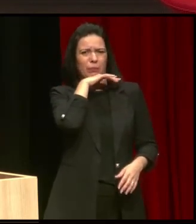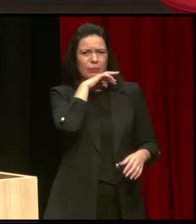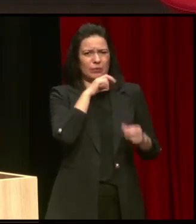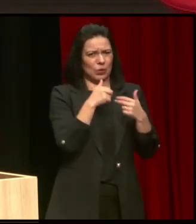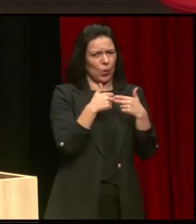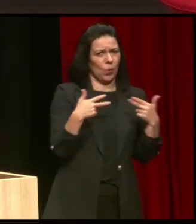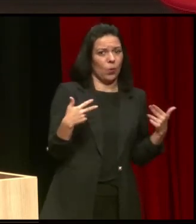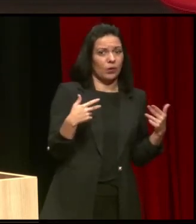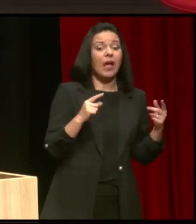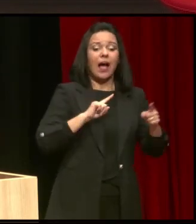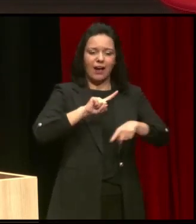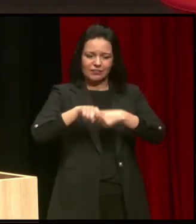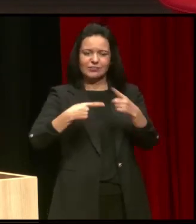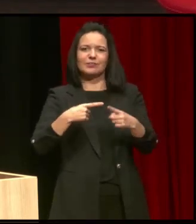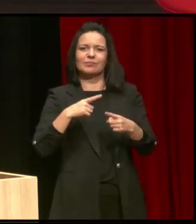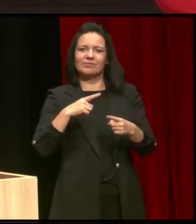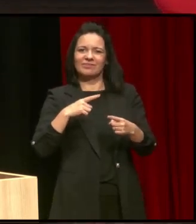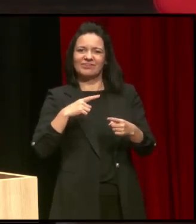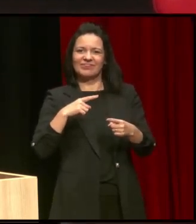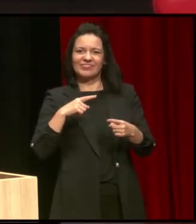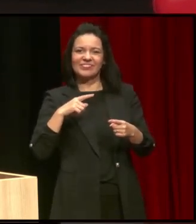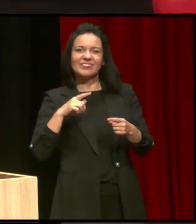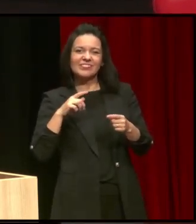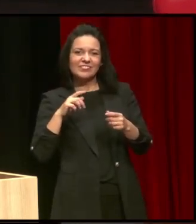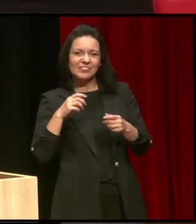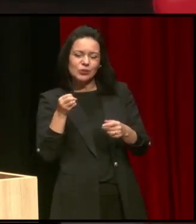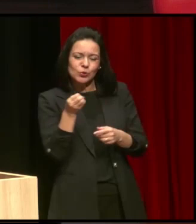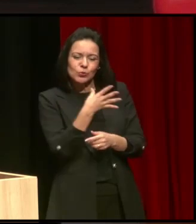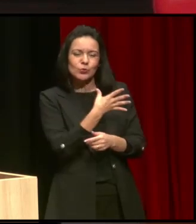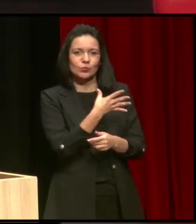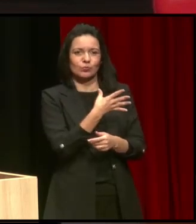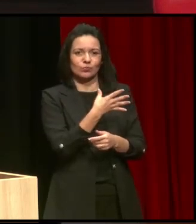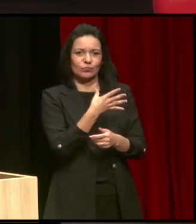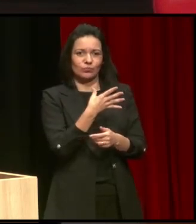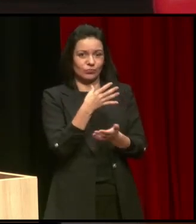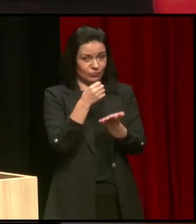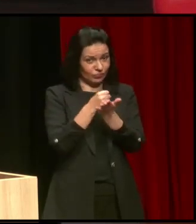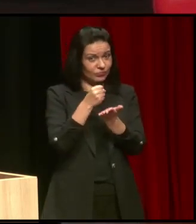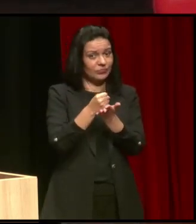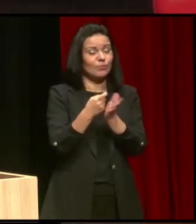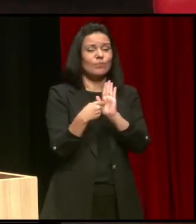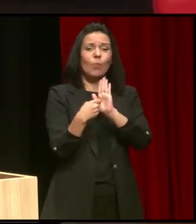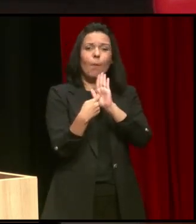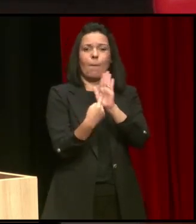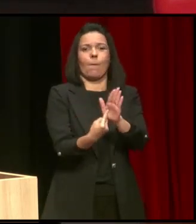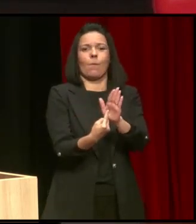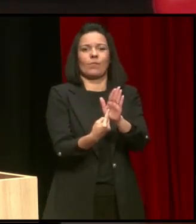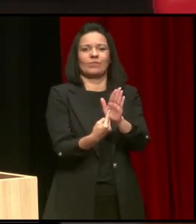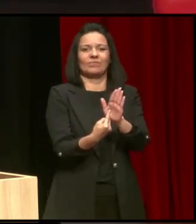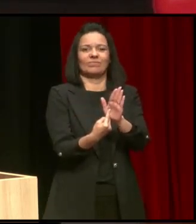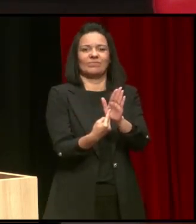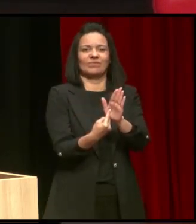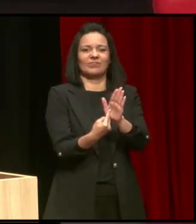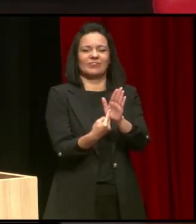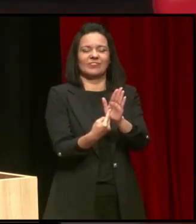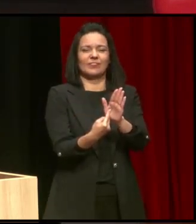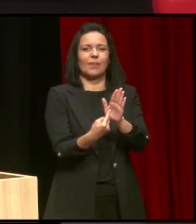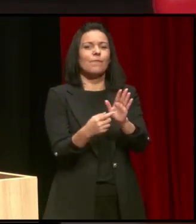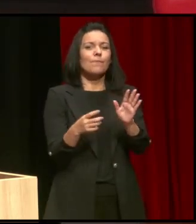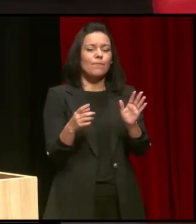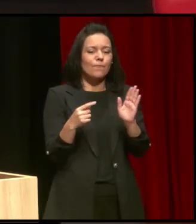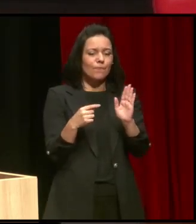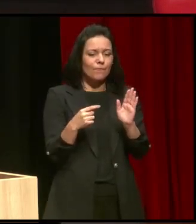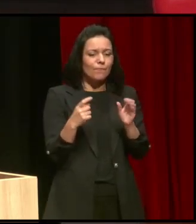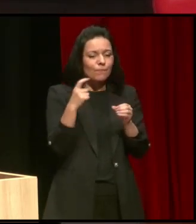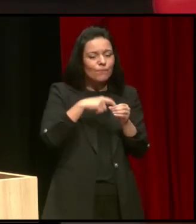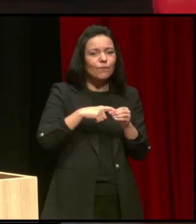tempo, gente? Morreu? Tem mais 5 minutos? Oh, tá, tudo bem. Aqui, ó. Agora